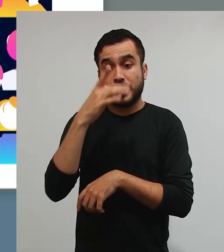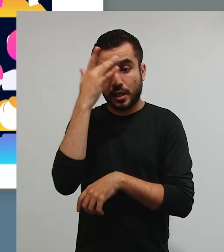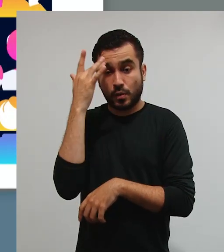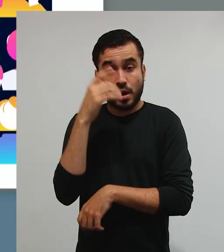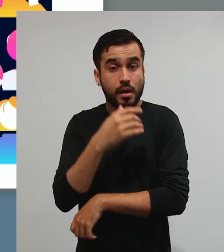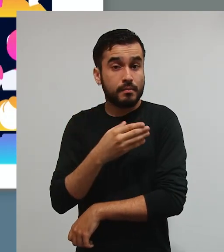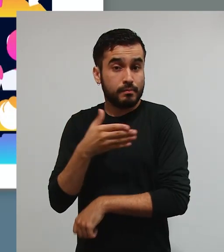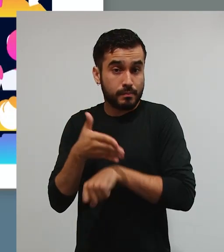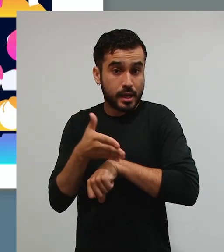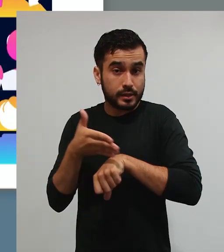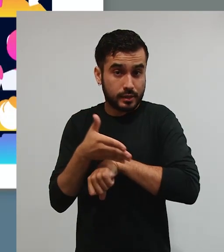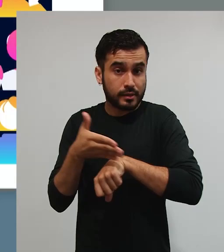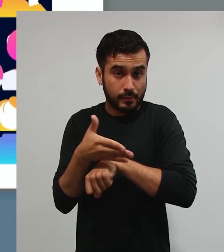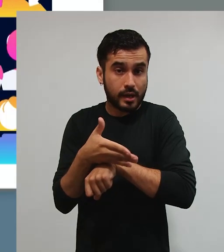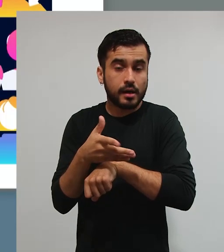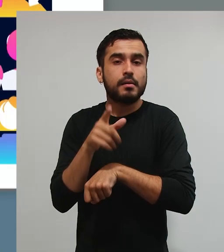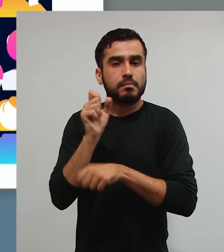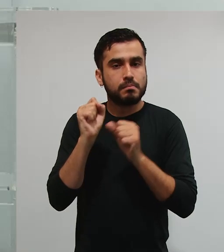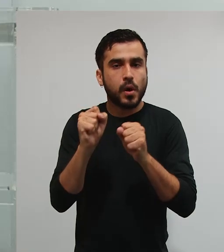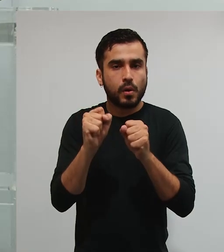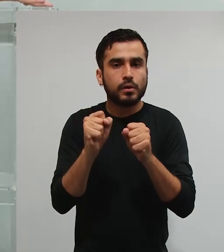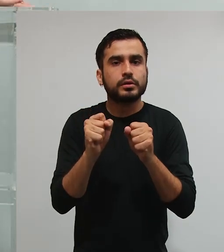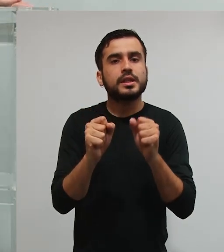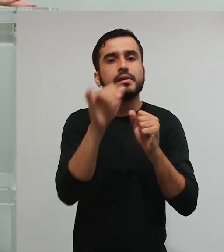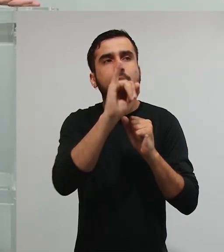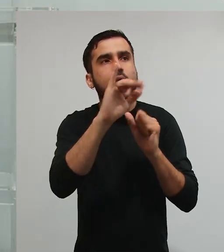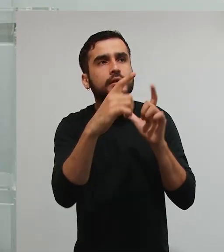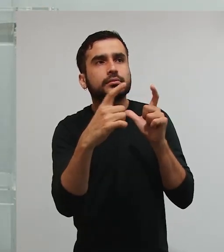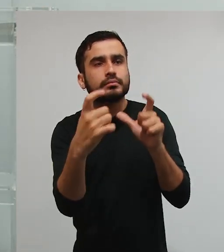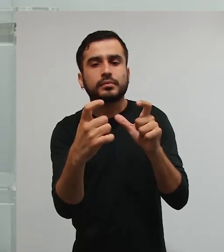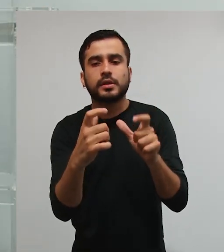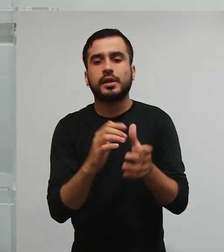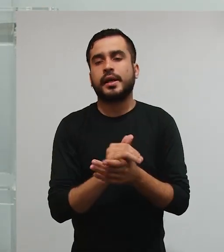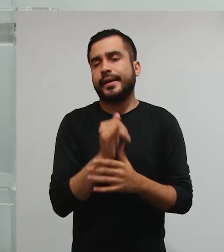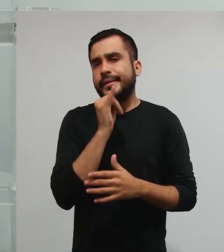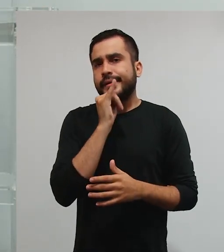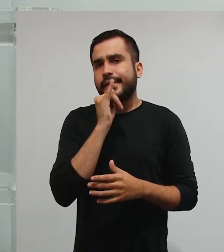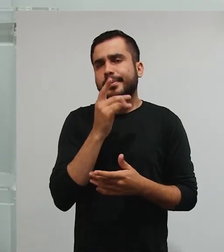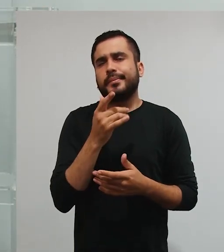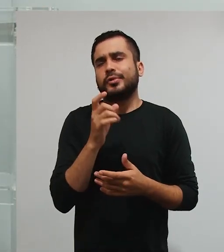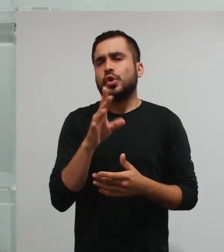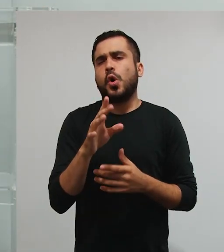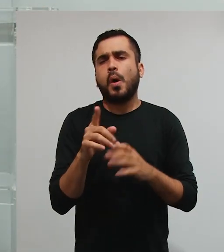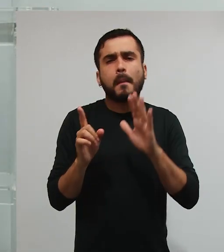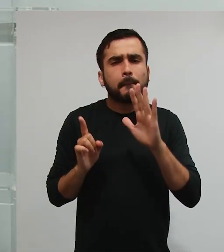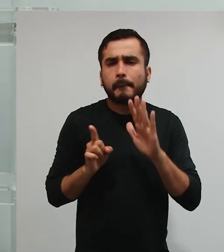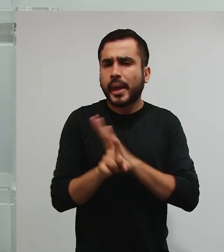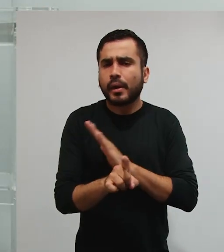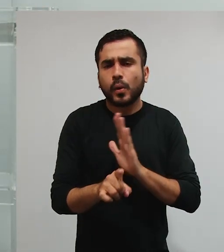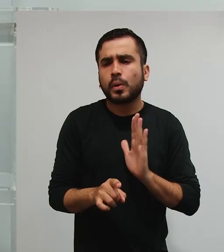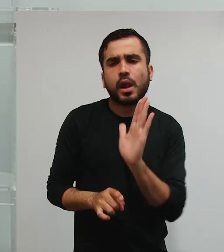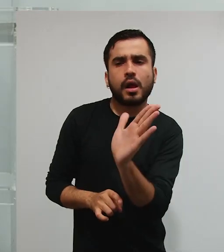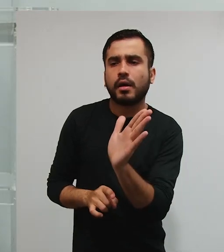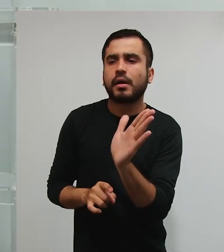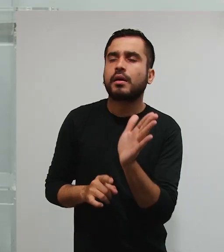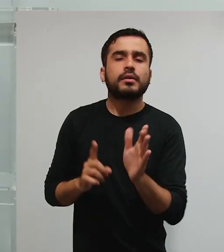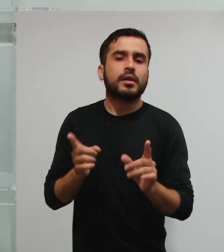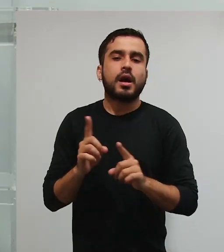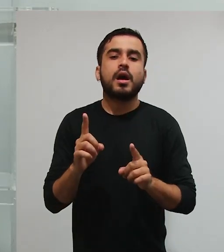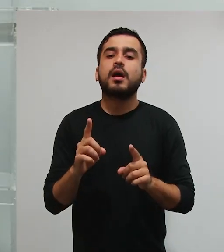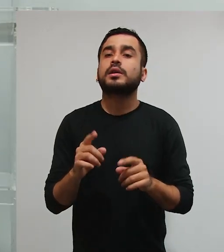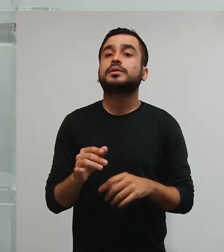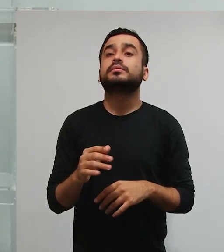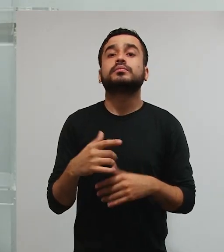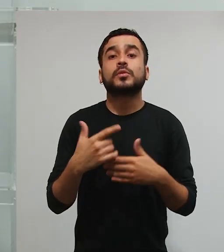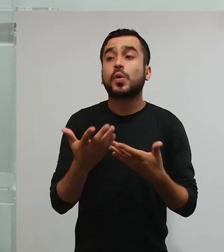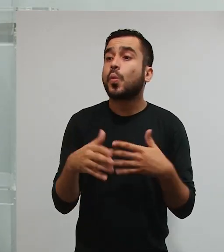participantes. Então, ao invés de você colocar uma pergunta, fazer só uma continuidade de perguntas, você faz, que